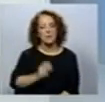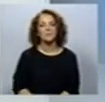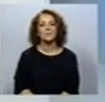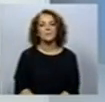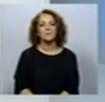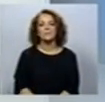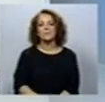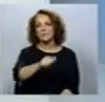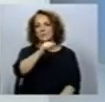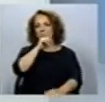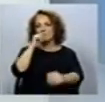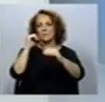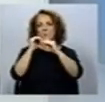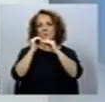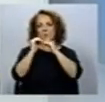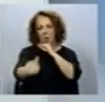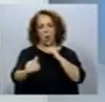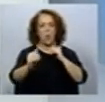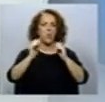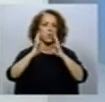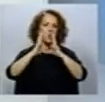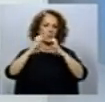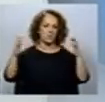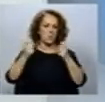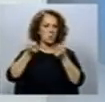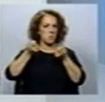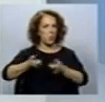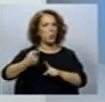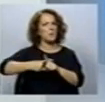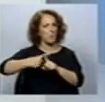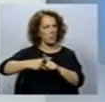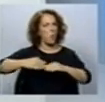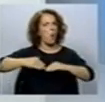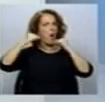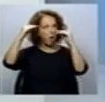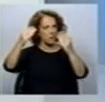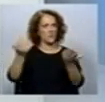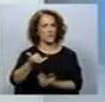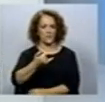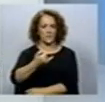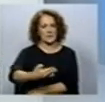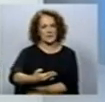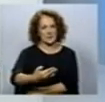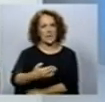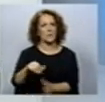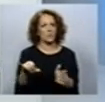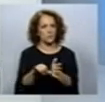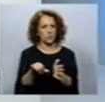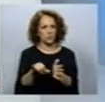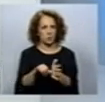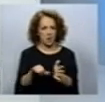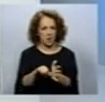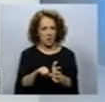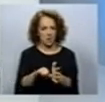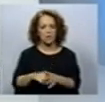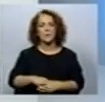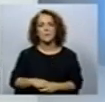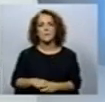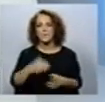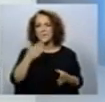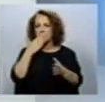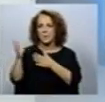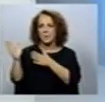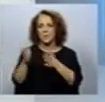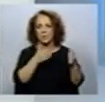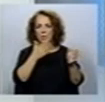dia com o céu geralmente pouco nublado, também aqui as temperaturas elevadas, chegando mesmo aos 27 graus no Funchal. Vento a soprar